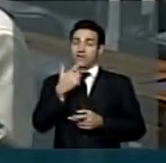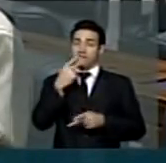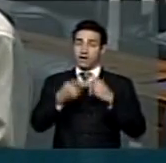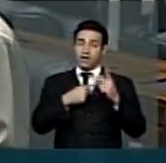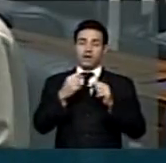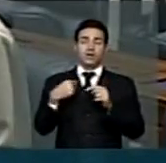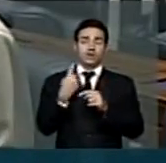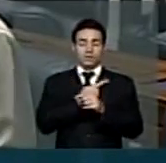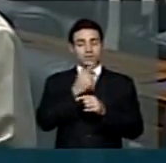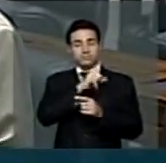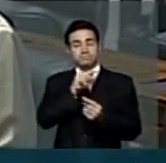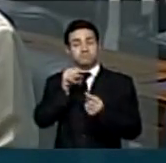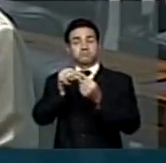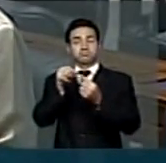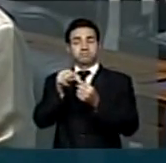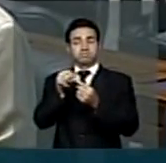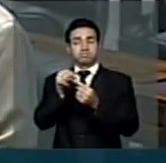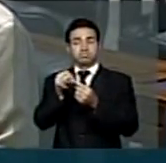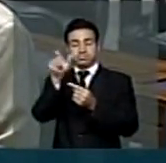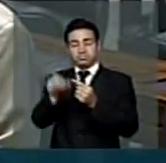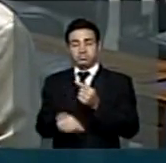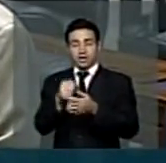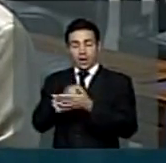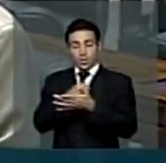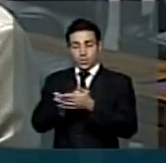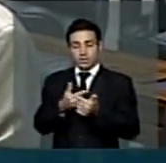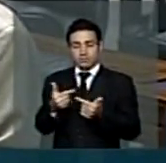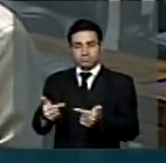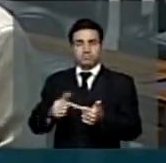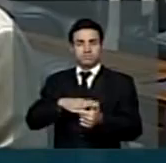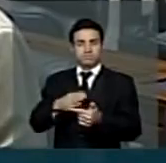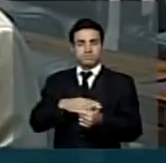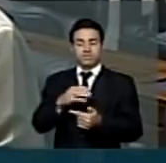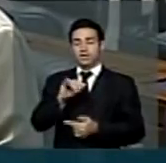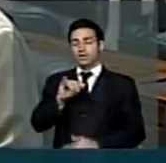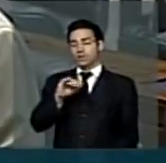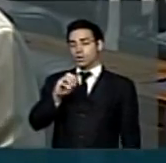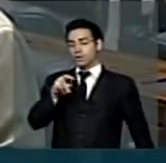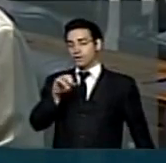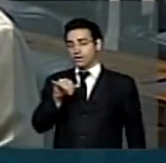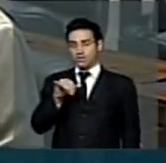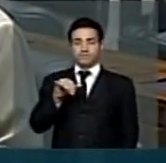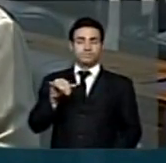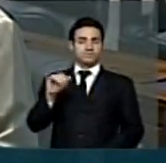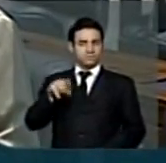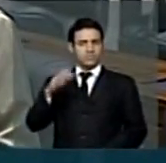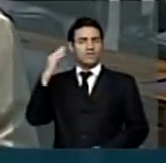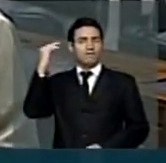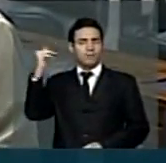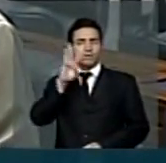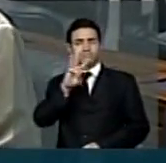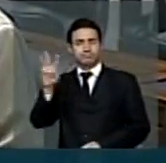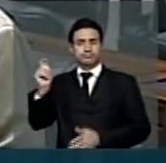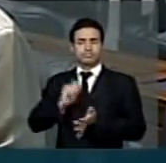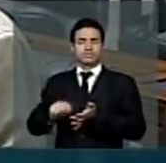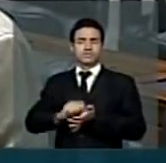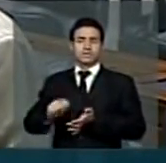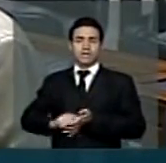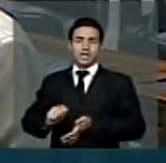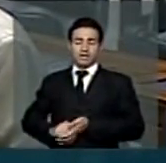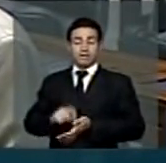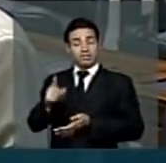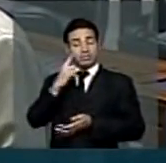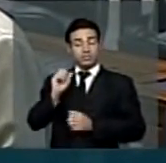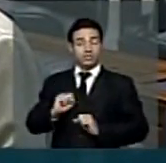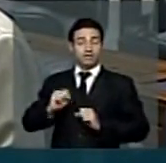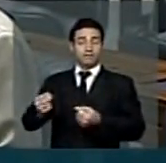somos solidários a luta dessa guerreira, Ionis Sanches, blogueira conhecida internacionalmente na